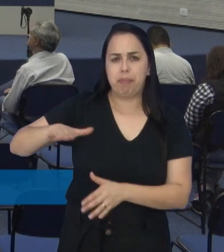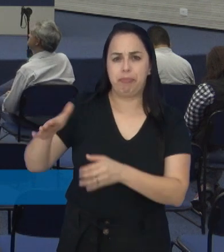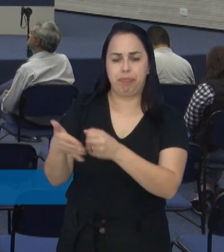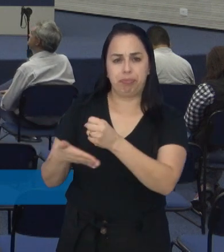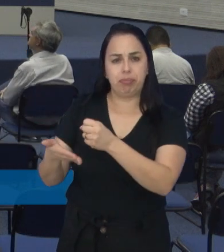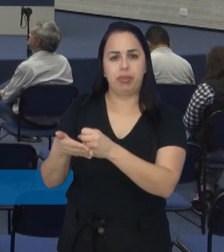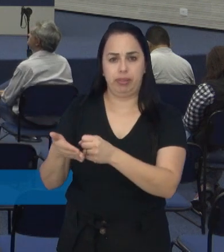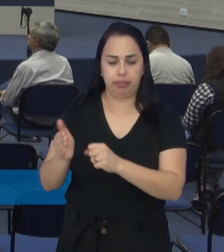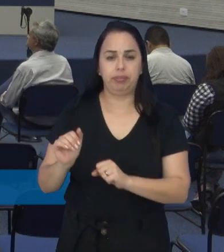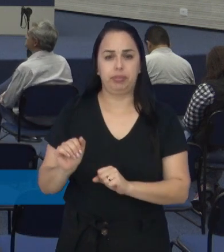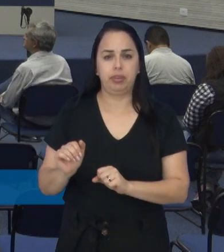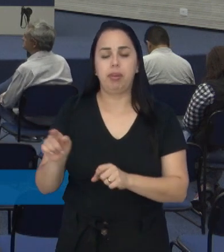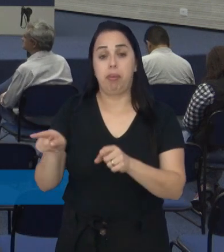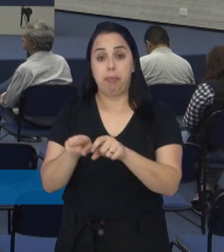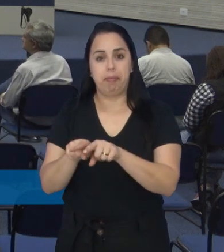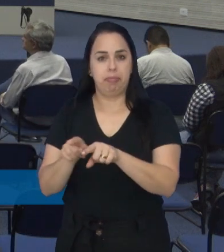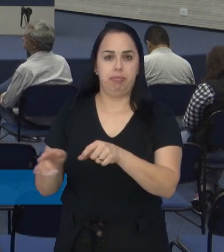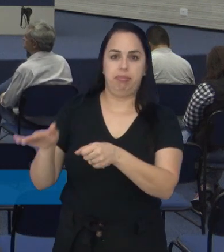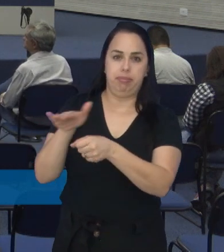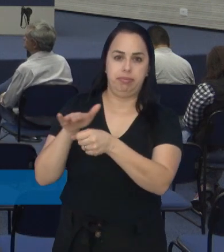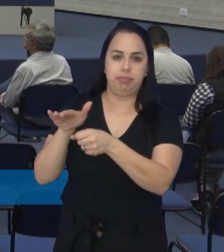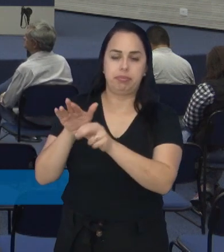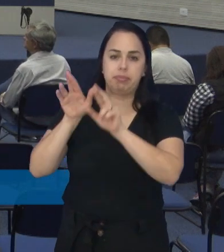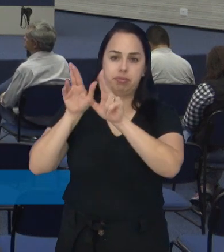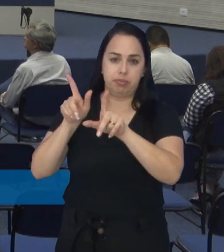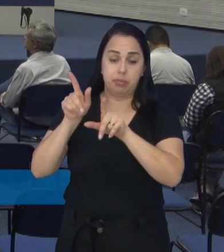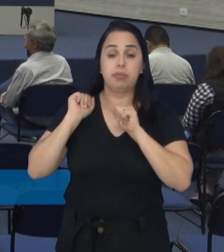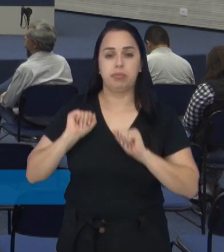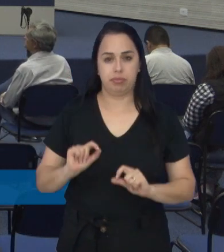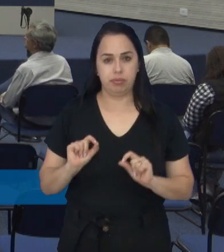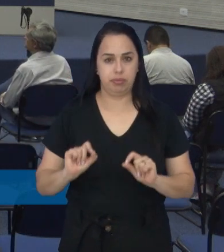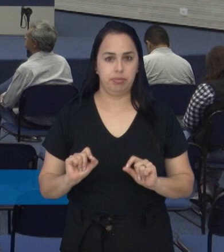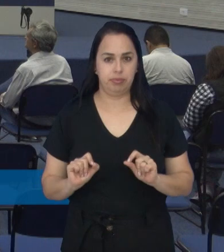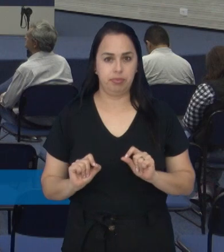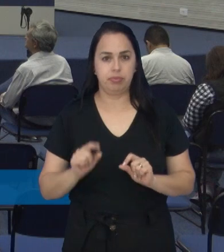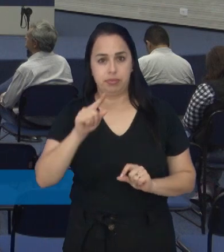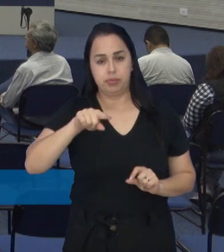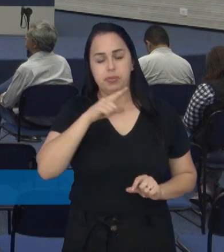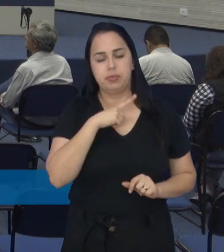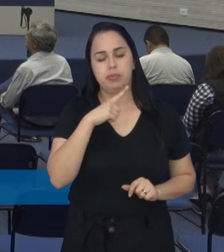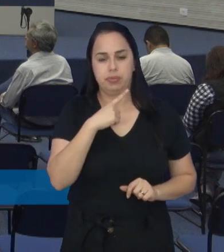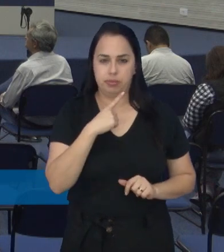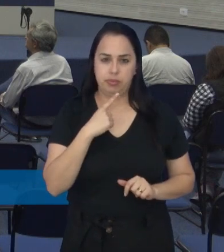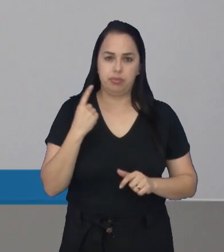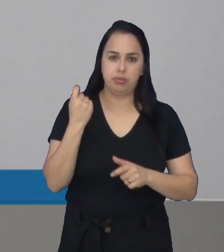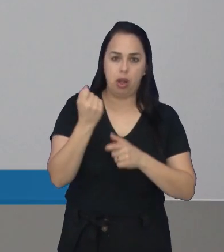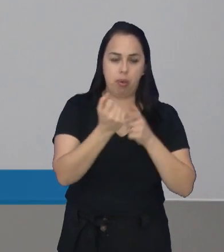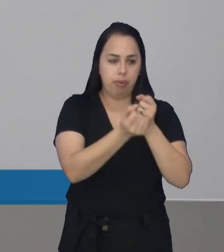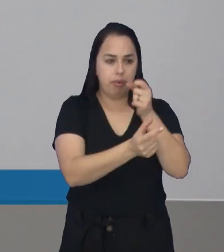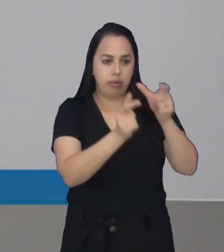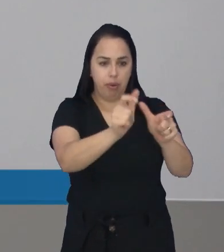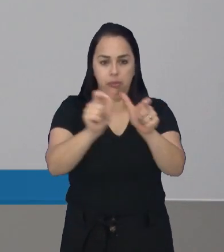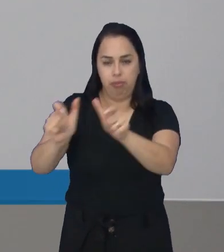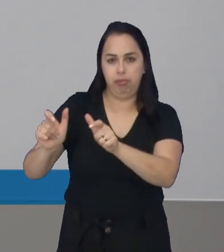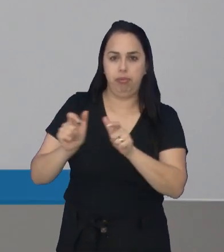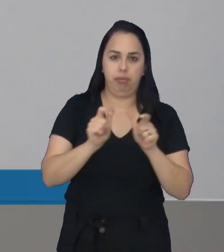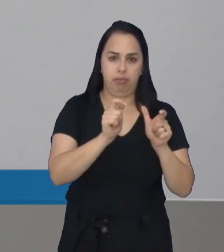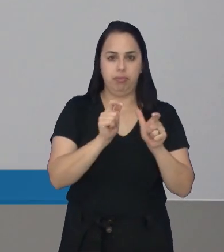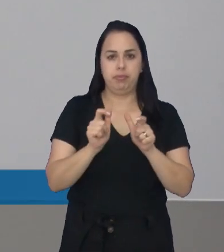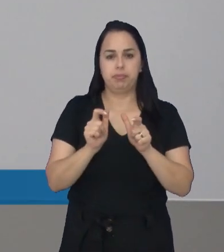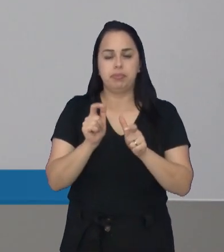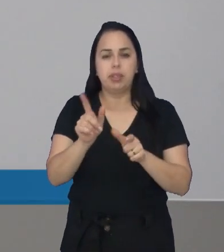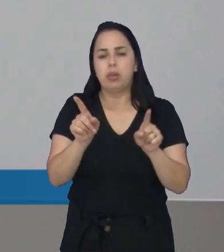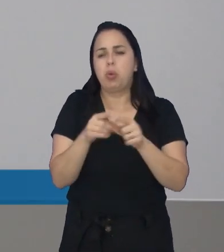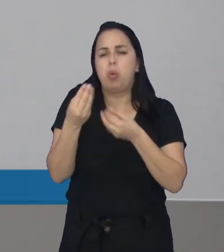do coeficiente de aproveitamento máximo essa diferença que pode ser adquirida E aí você tem alguns locais você tem para você fazer o cálculo da